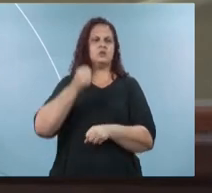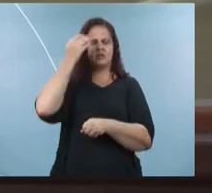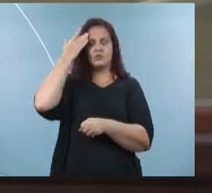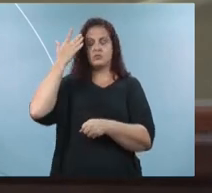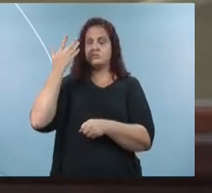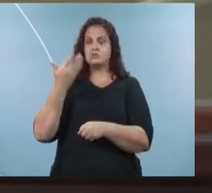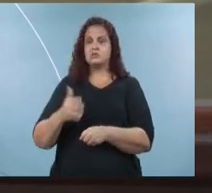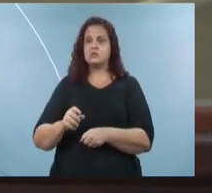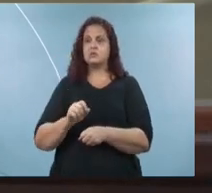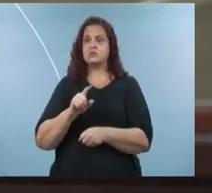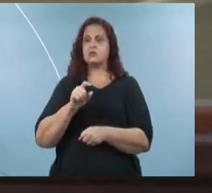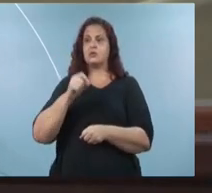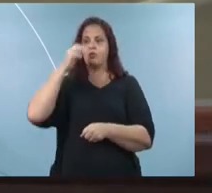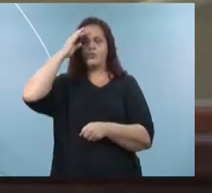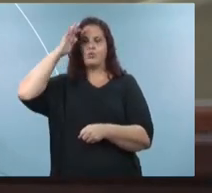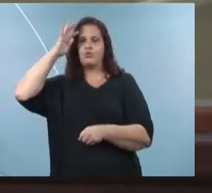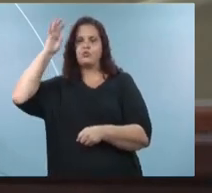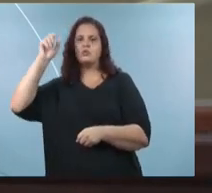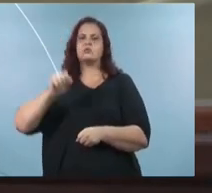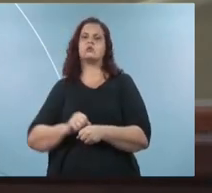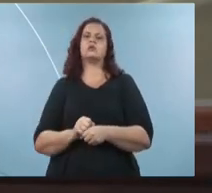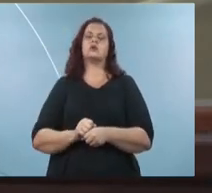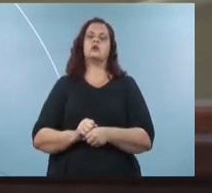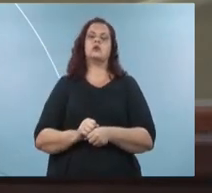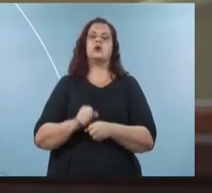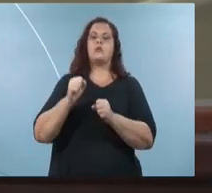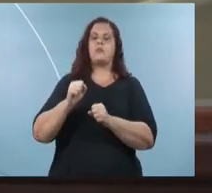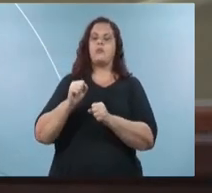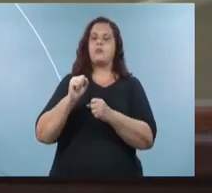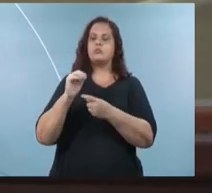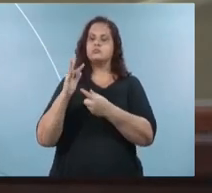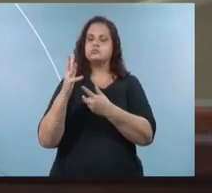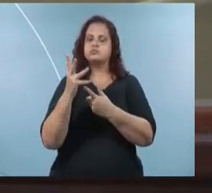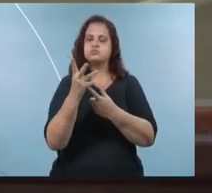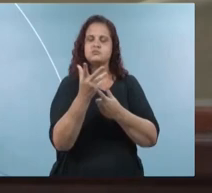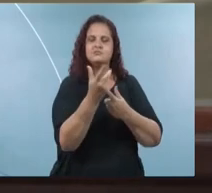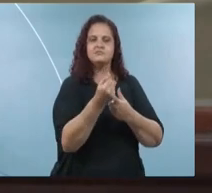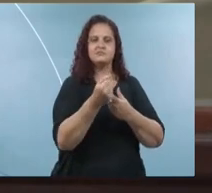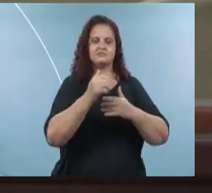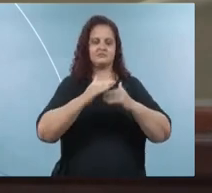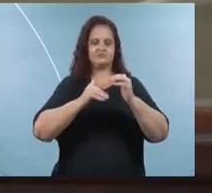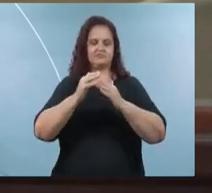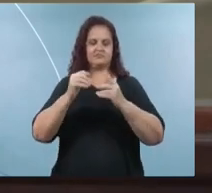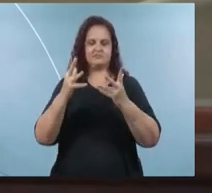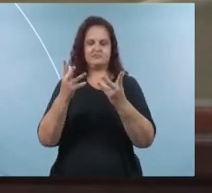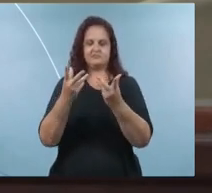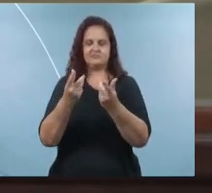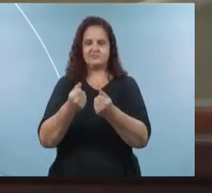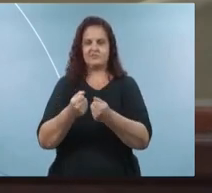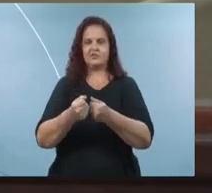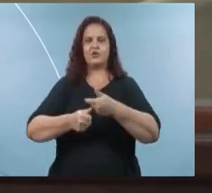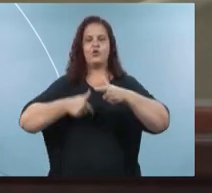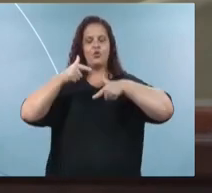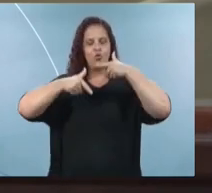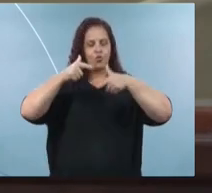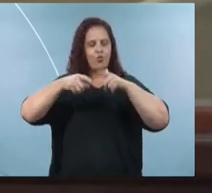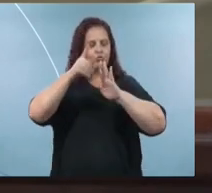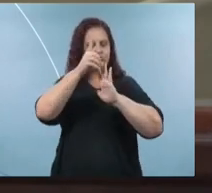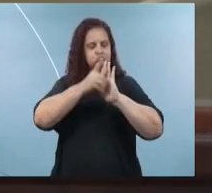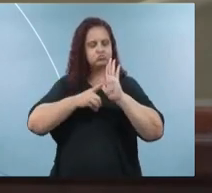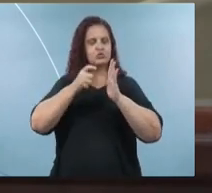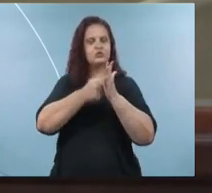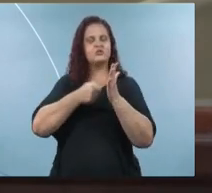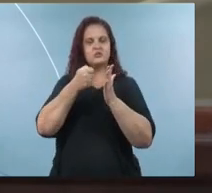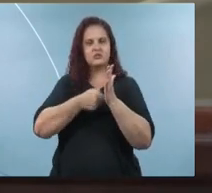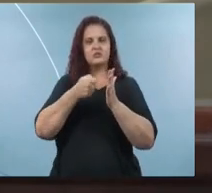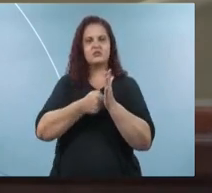Continuem acreditando no poder da arte e no trabalho manual. E lutem pelos seus direitos e por